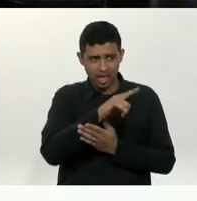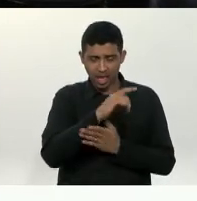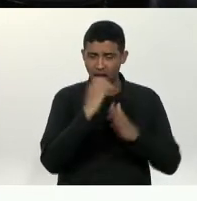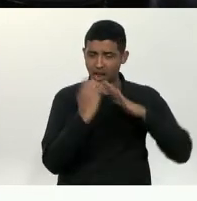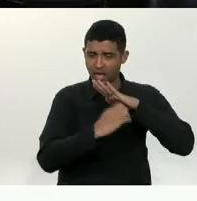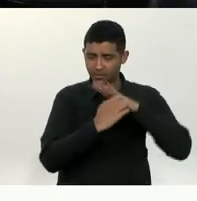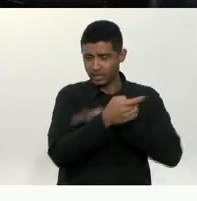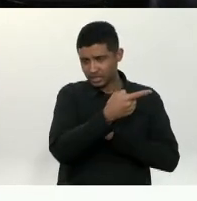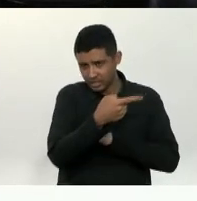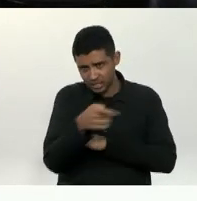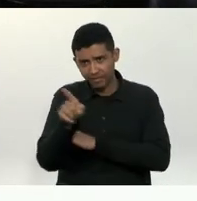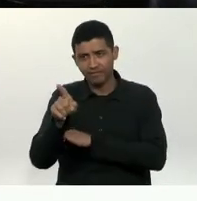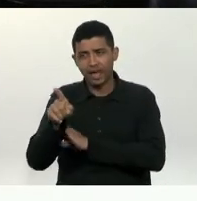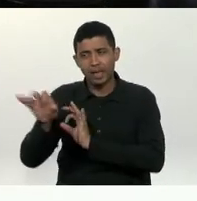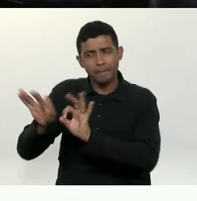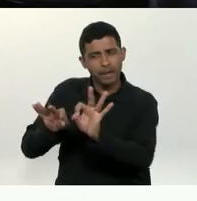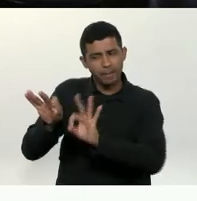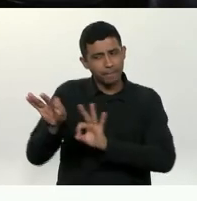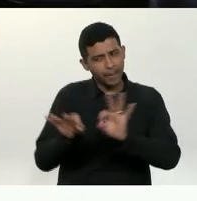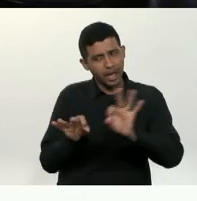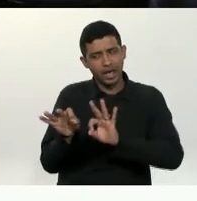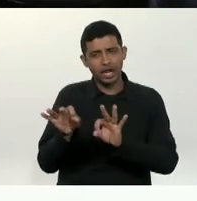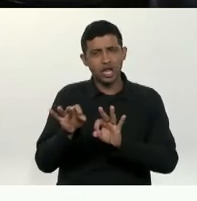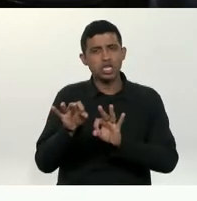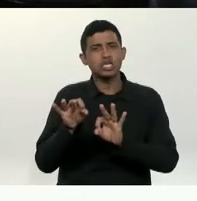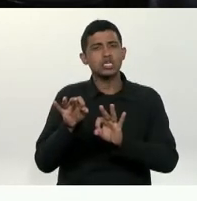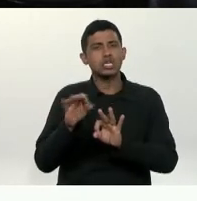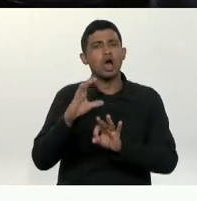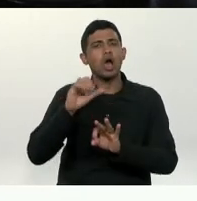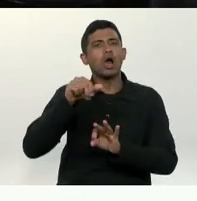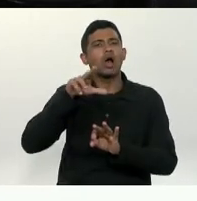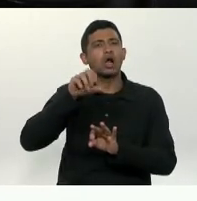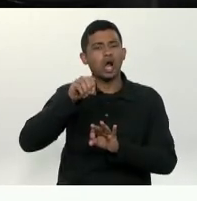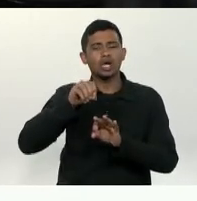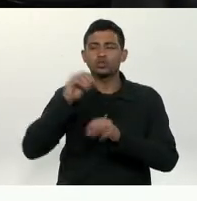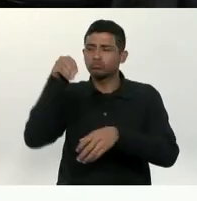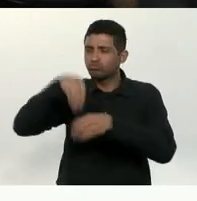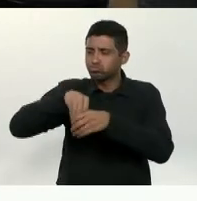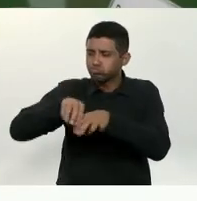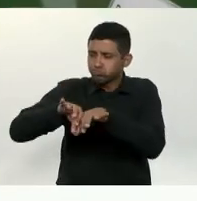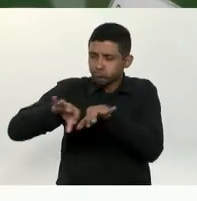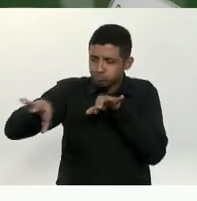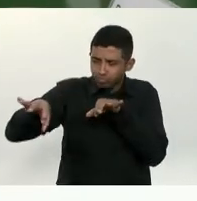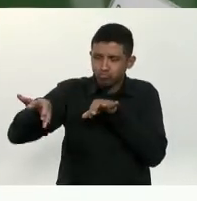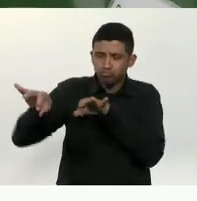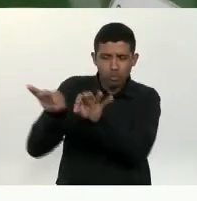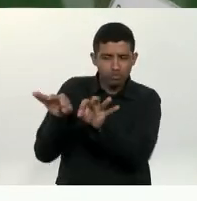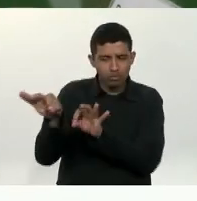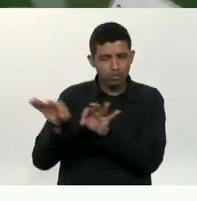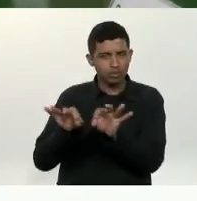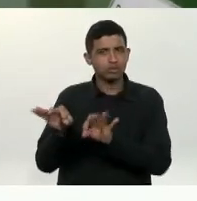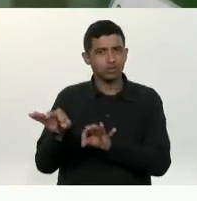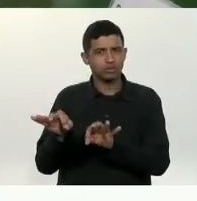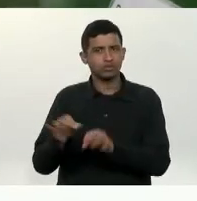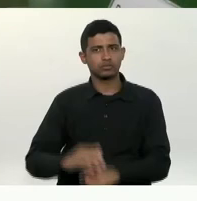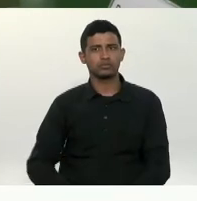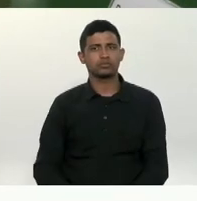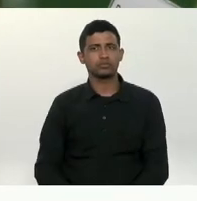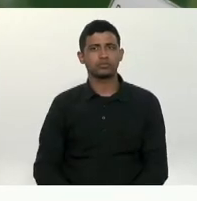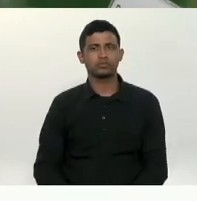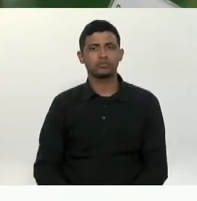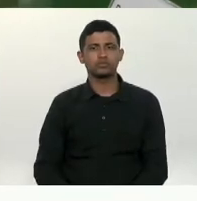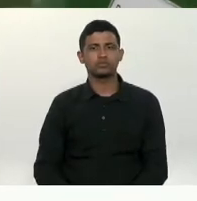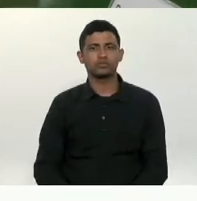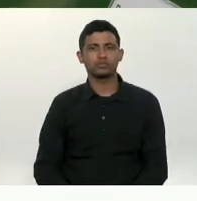a preparação e coloca a tubulação e depois atende. O poder concedente lhe